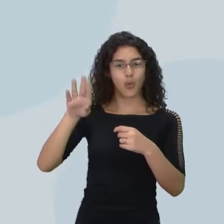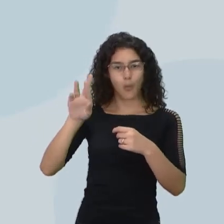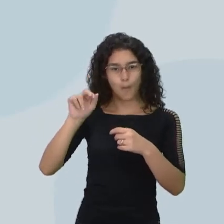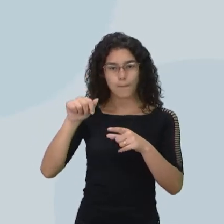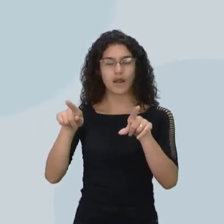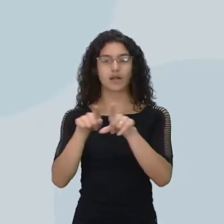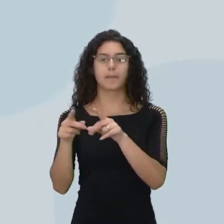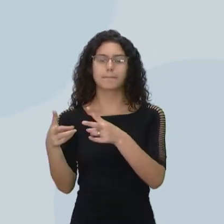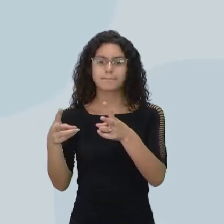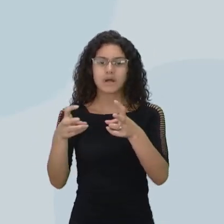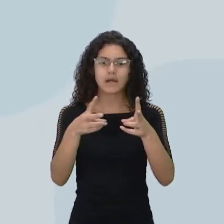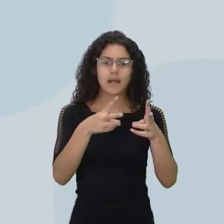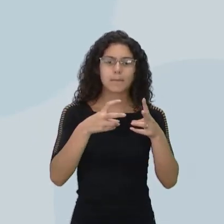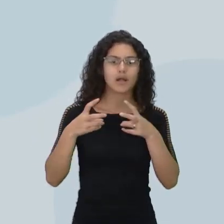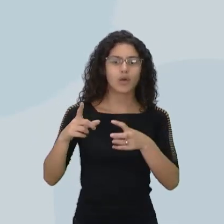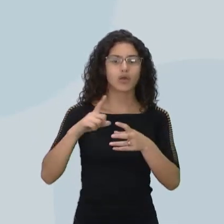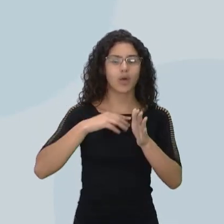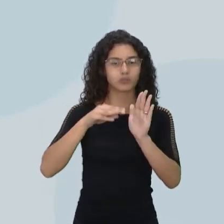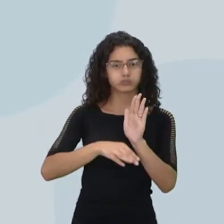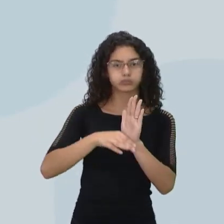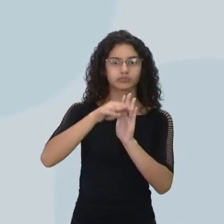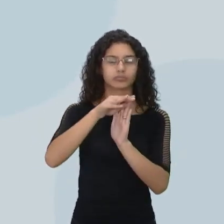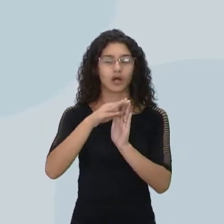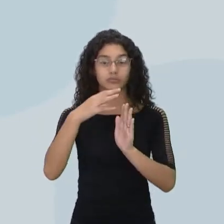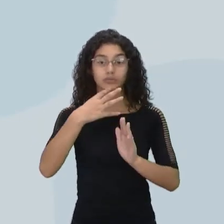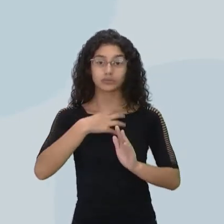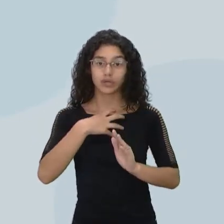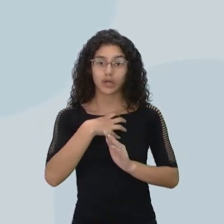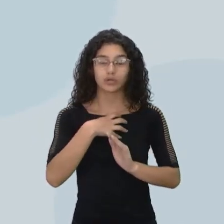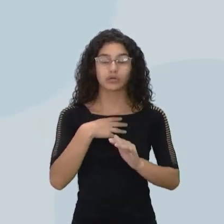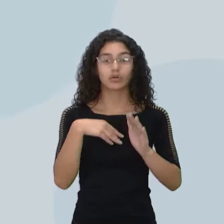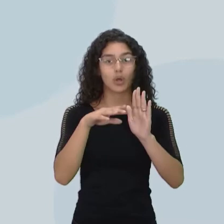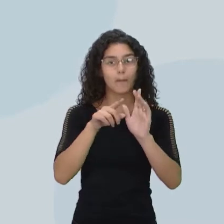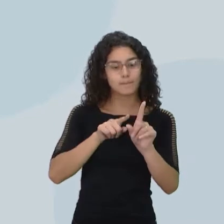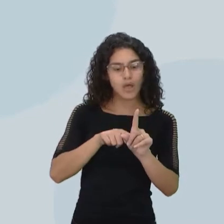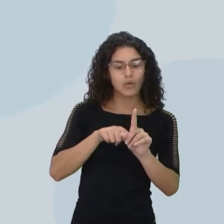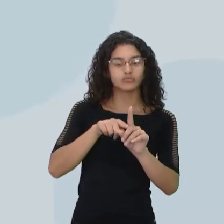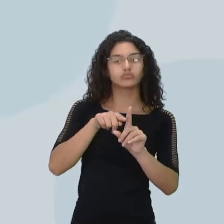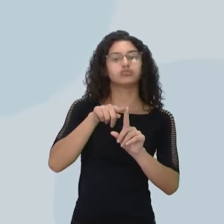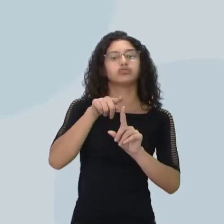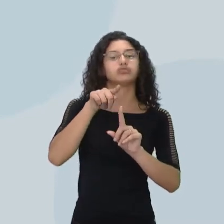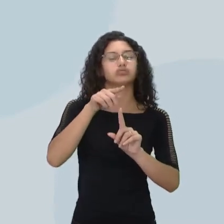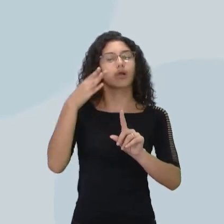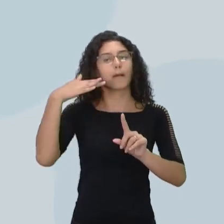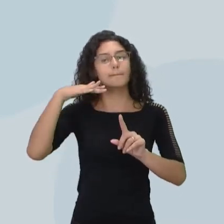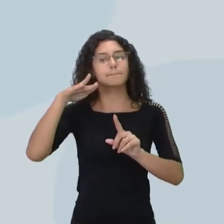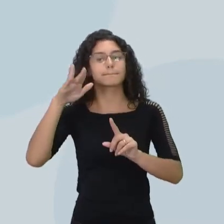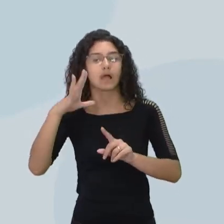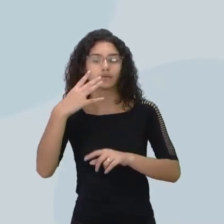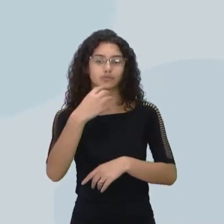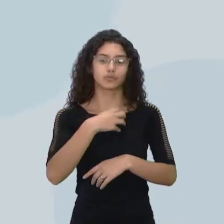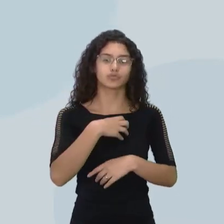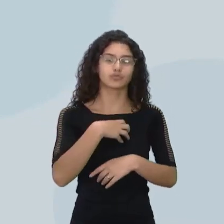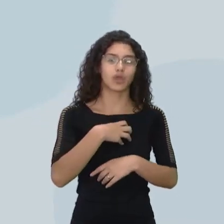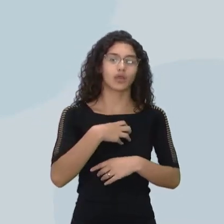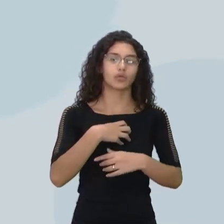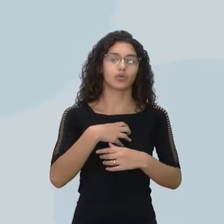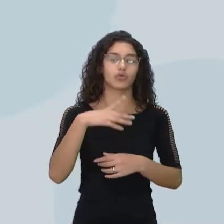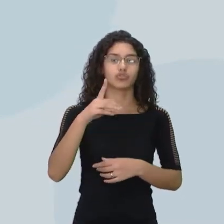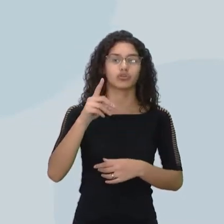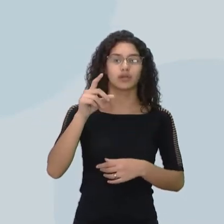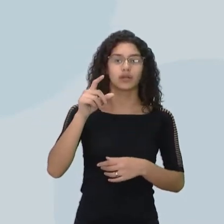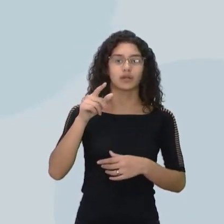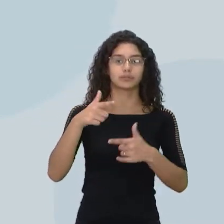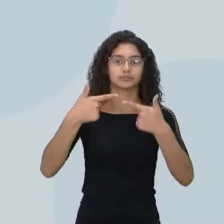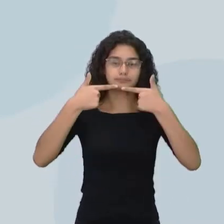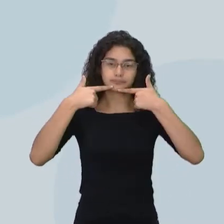uma percepção de alto relevo estético que aumenta ainda mais essa noção de dramaticidade